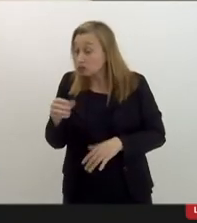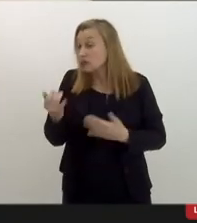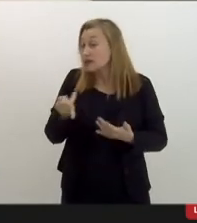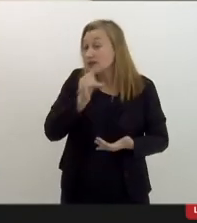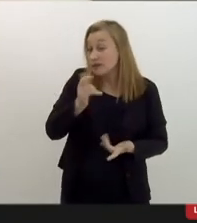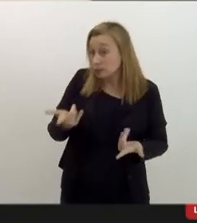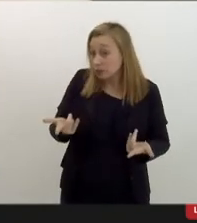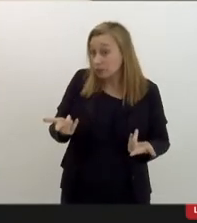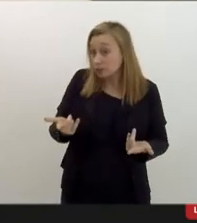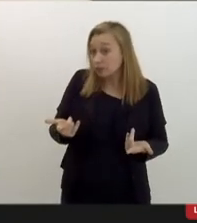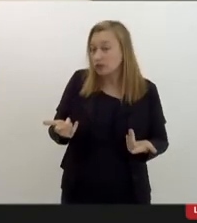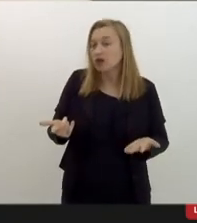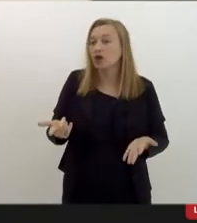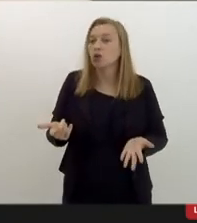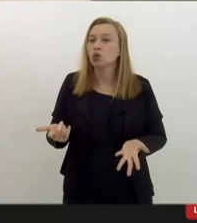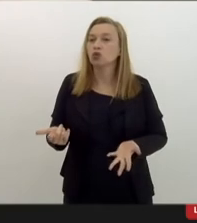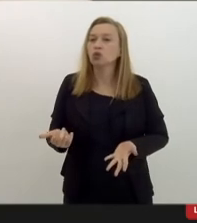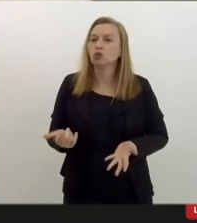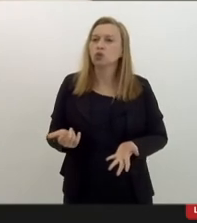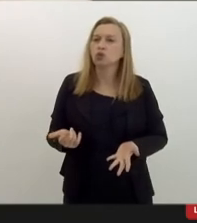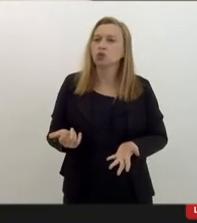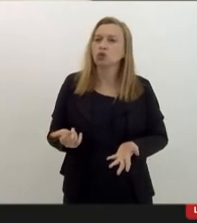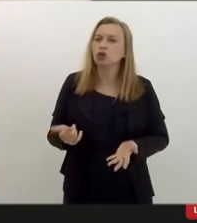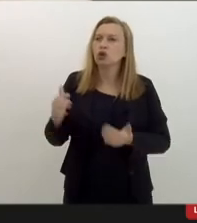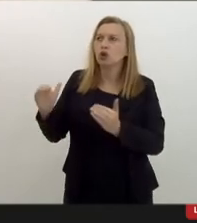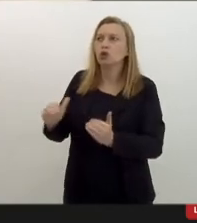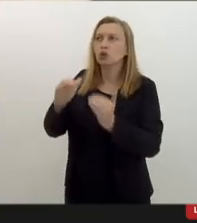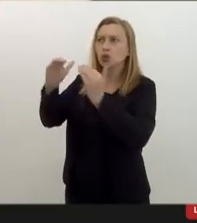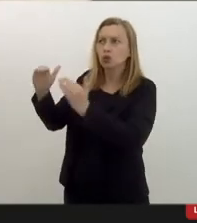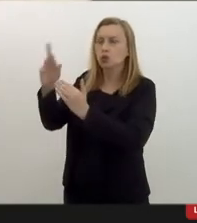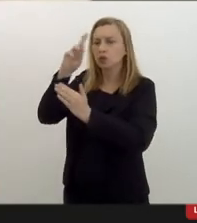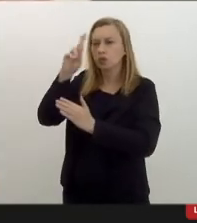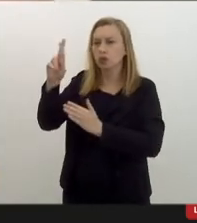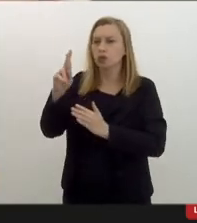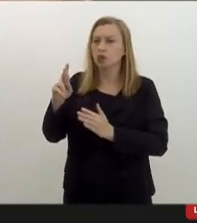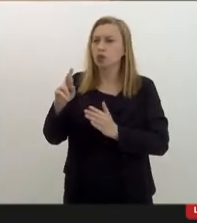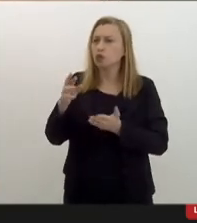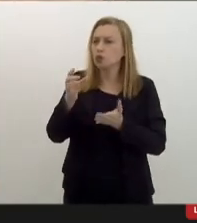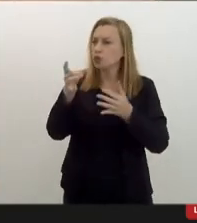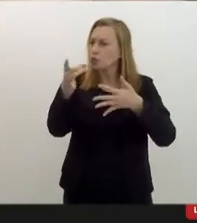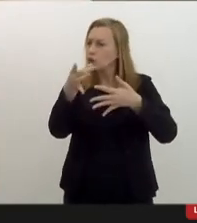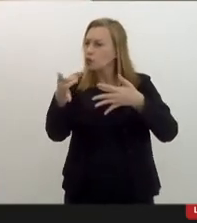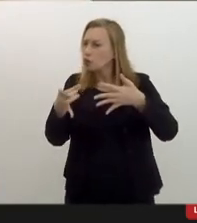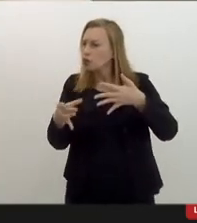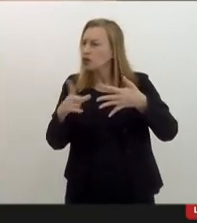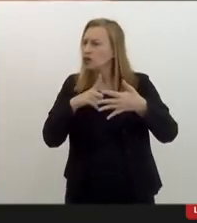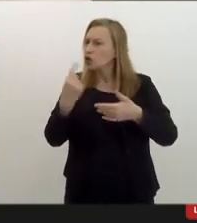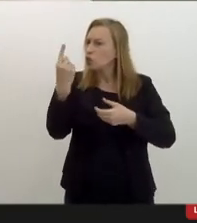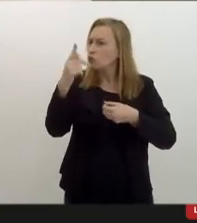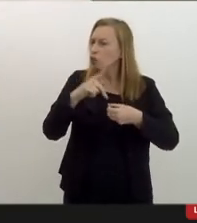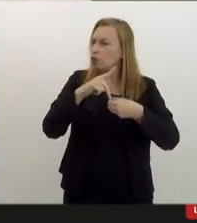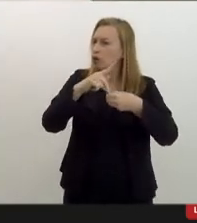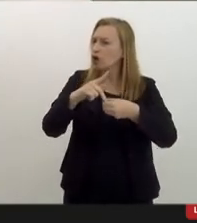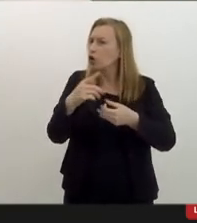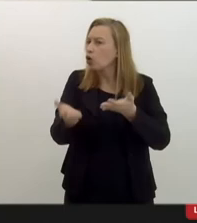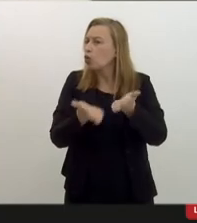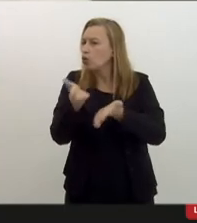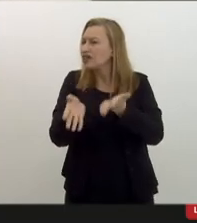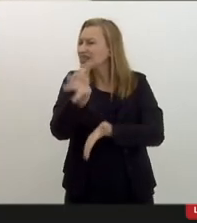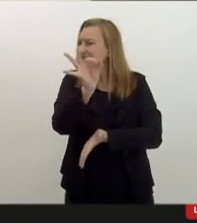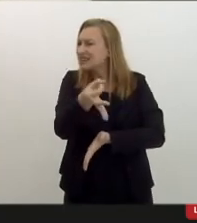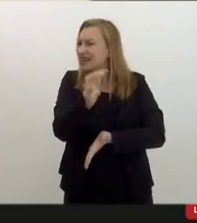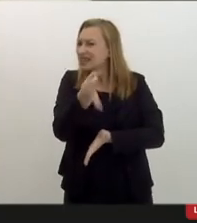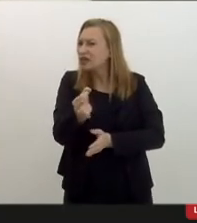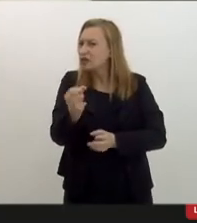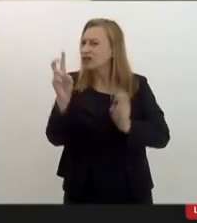dado referência o jogo é o torneio tem um procurar preocupa não